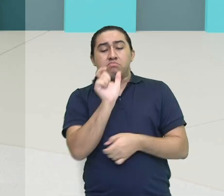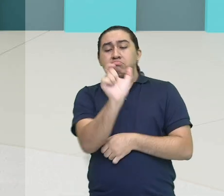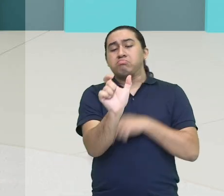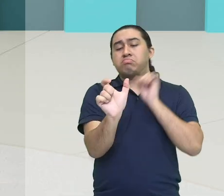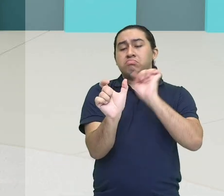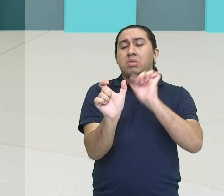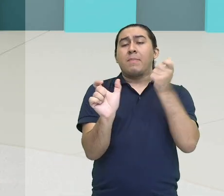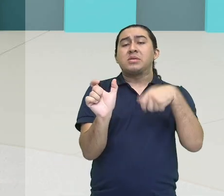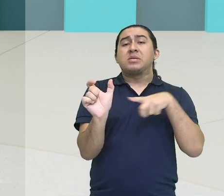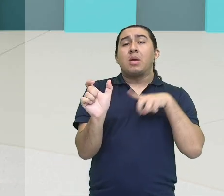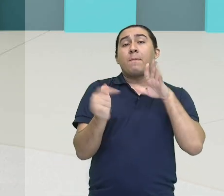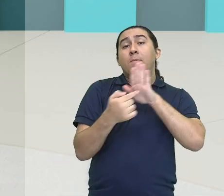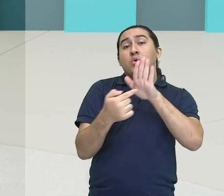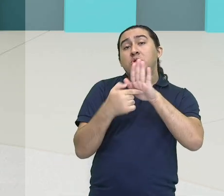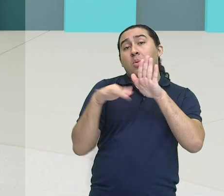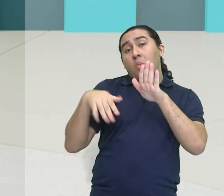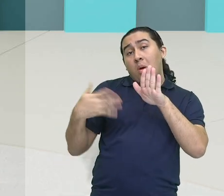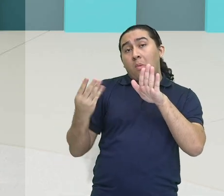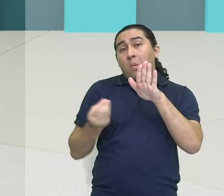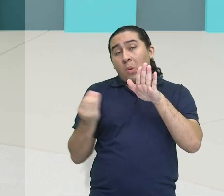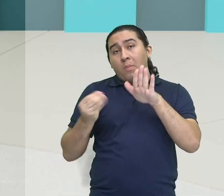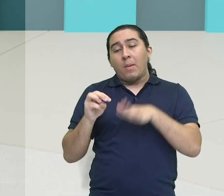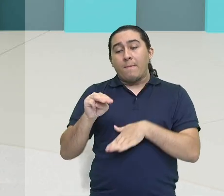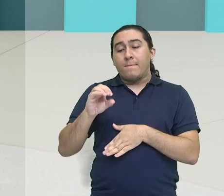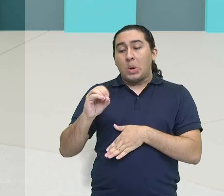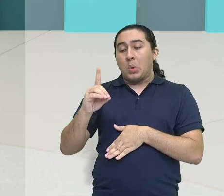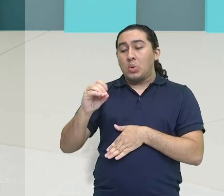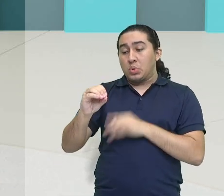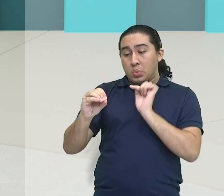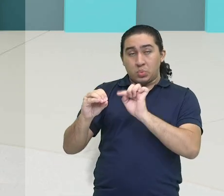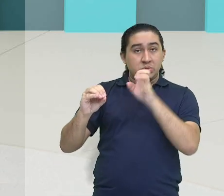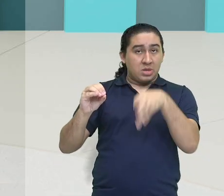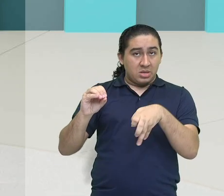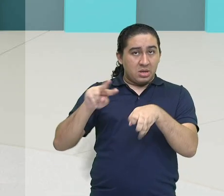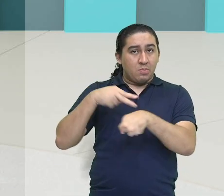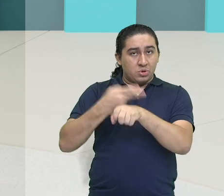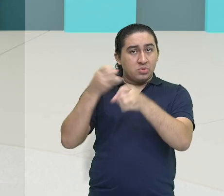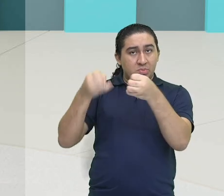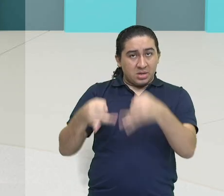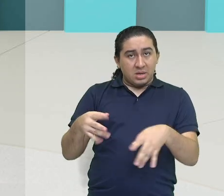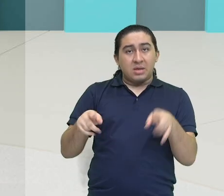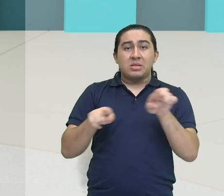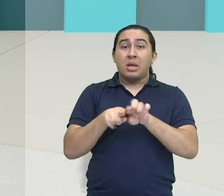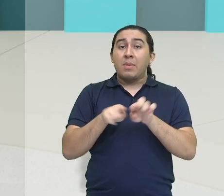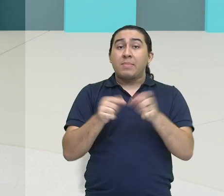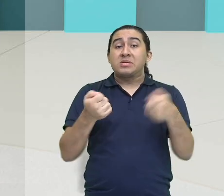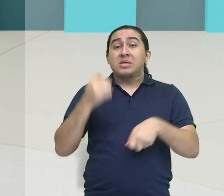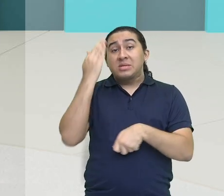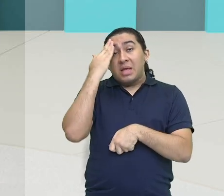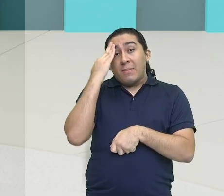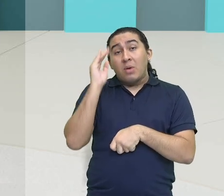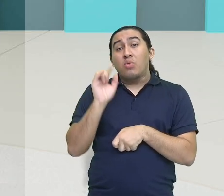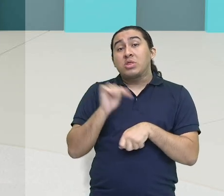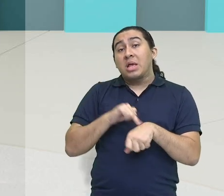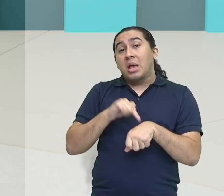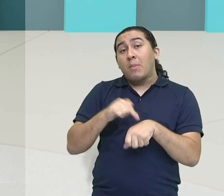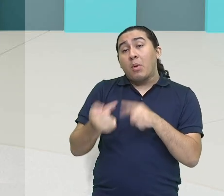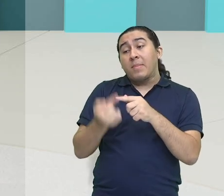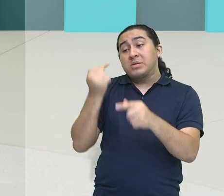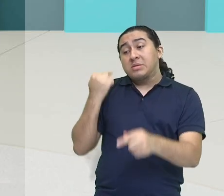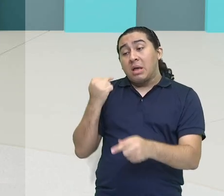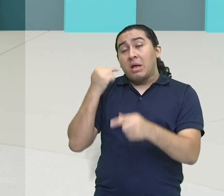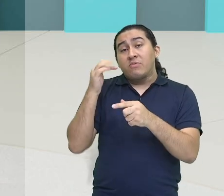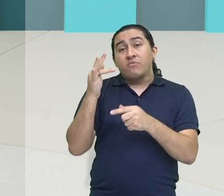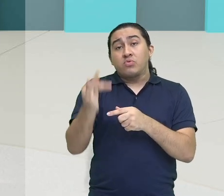palavra precisa me indicar um modo. Eu vou já explicar o que é isso. Precisa indicar um tempo, também vou explicar o que é isso.